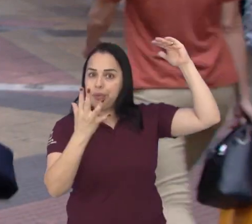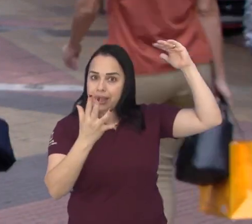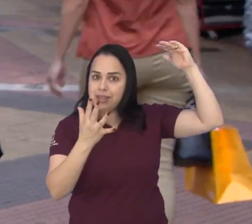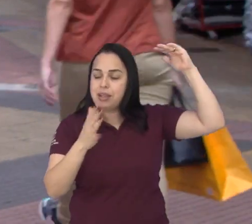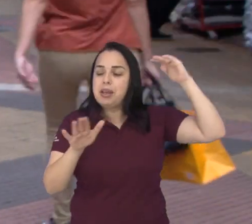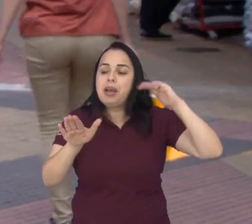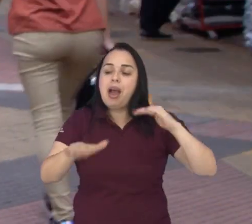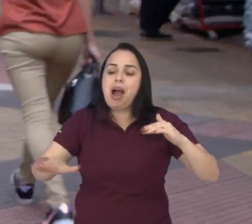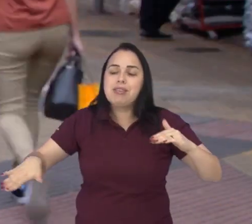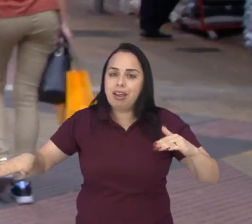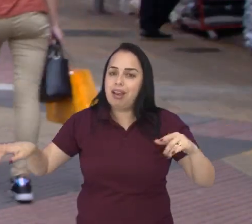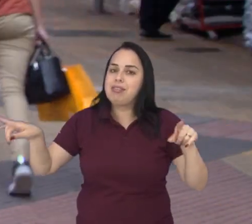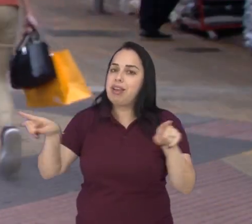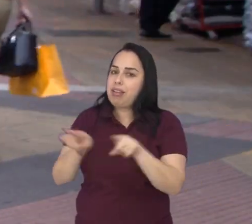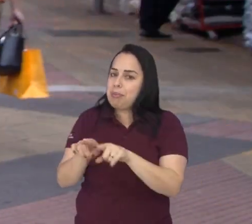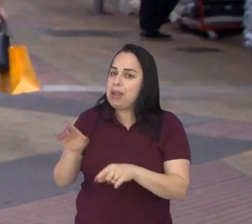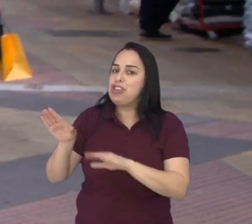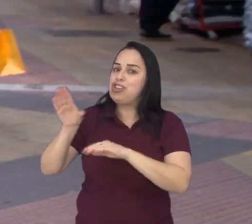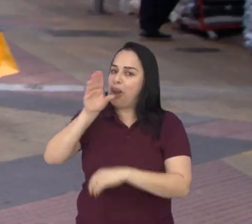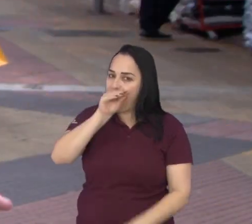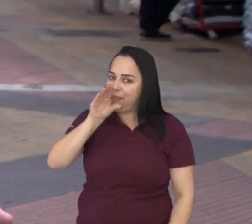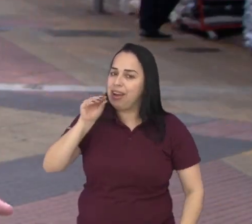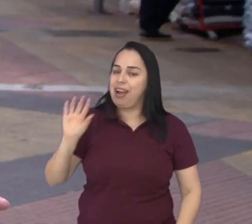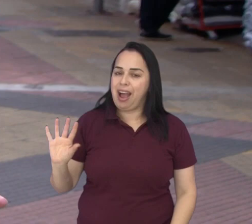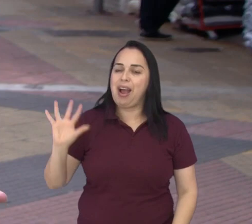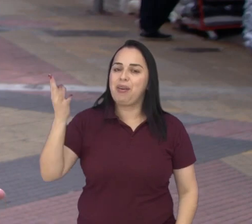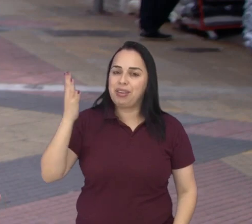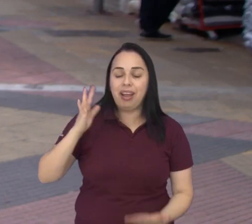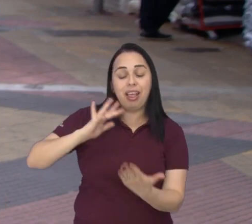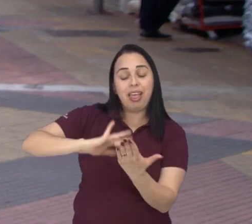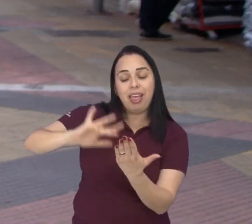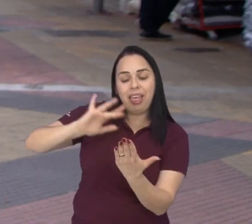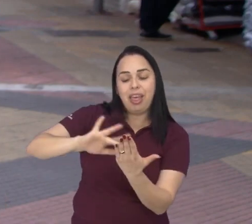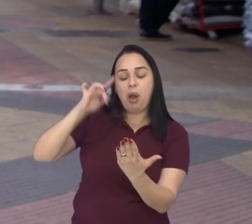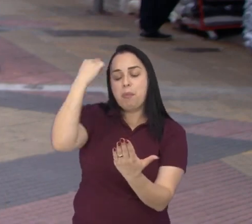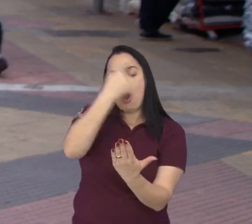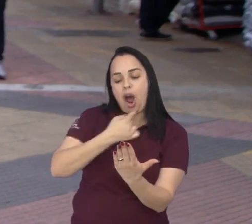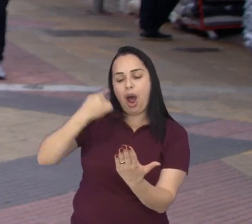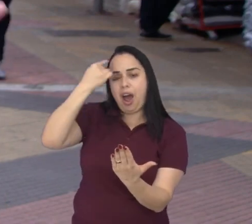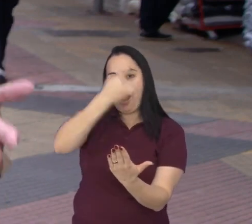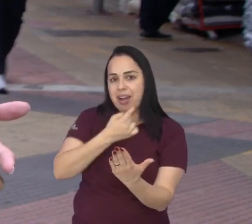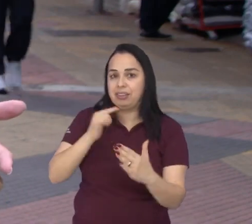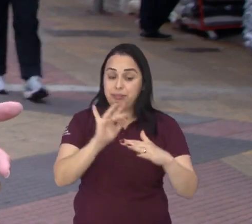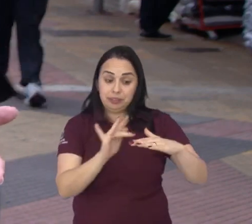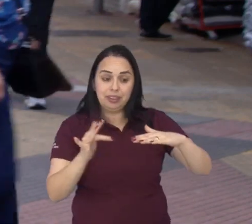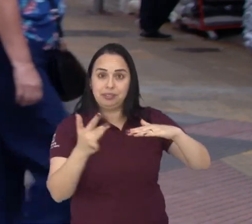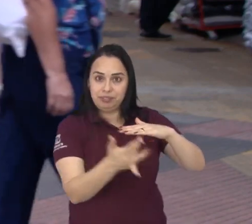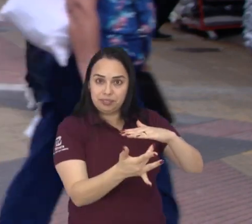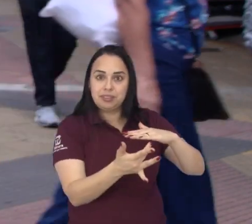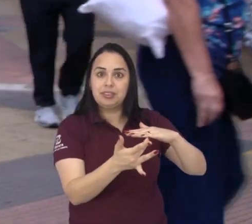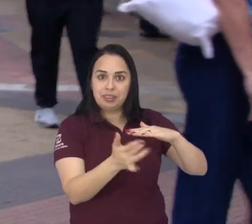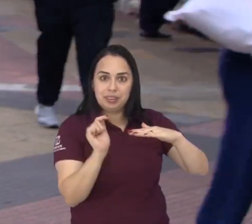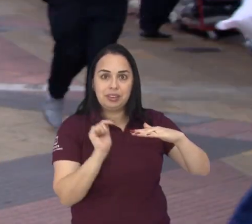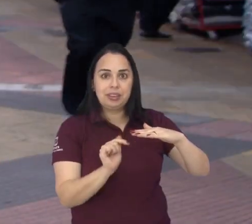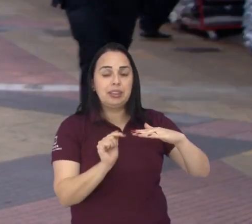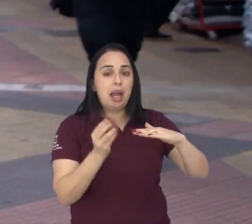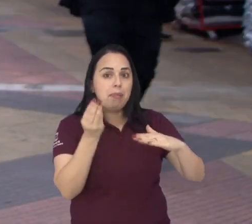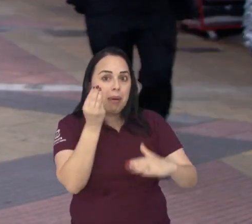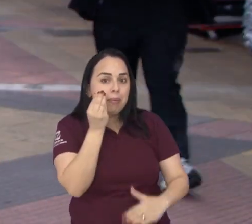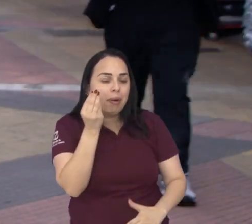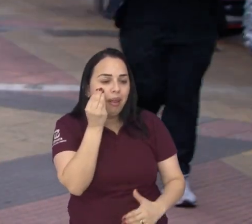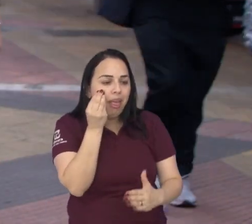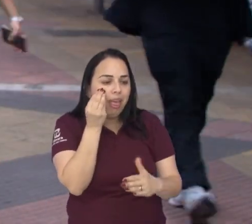adultos, imagina com as crianças e jovens. O acesso às redes sociais representa